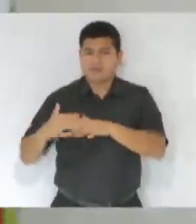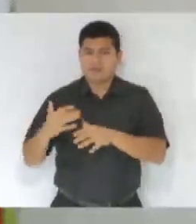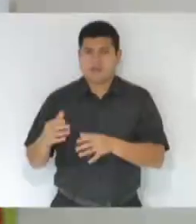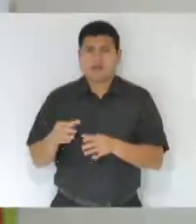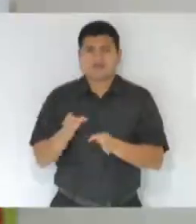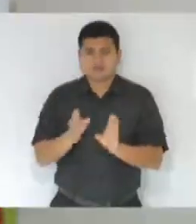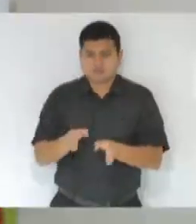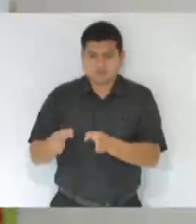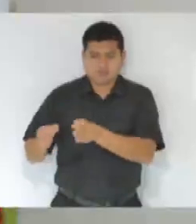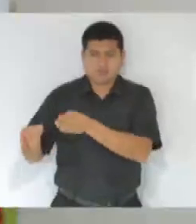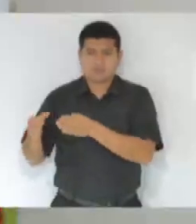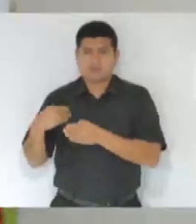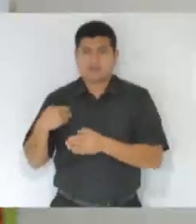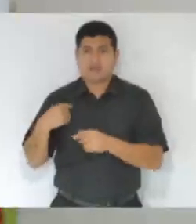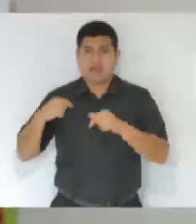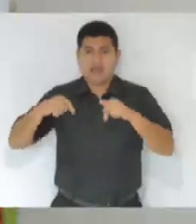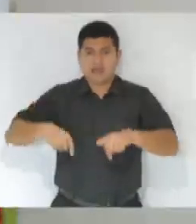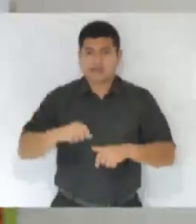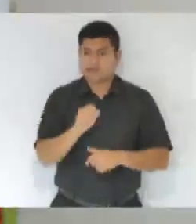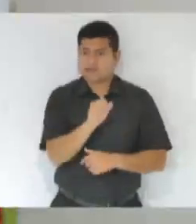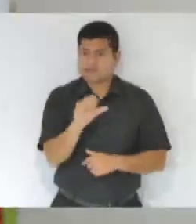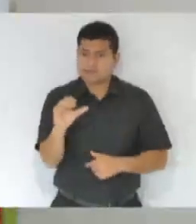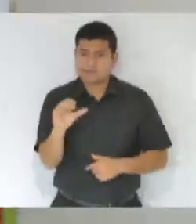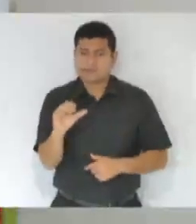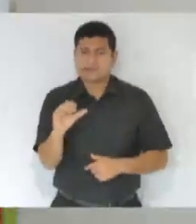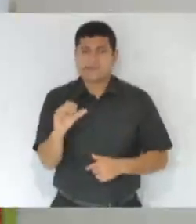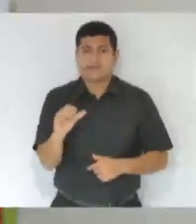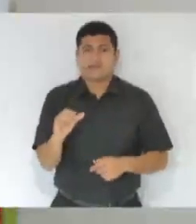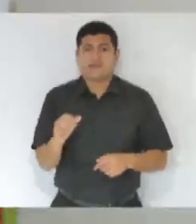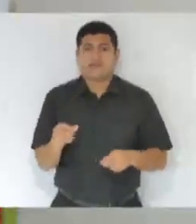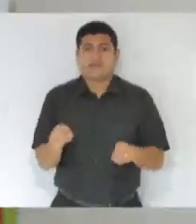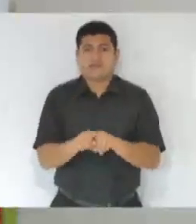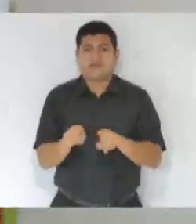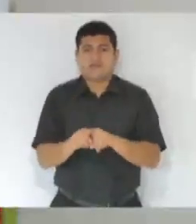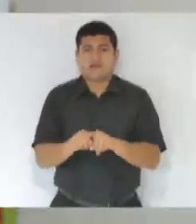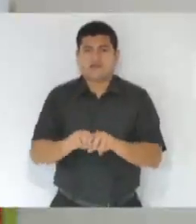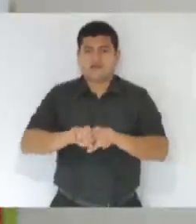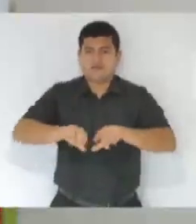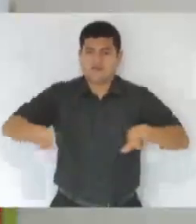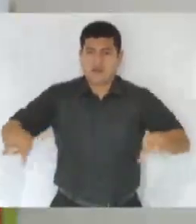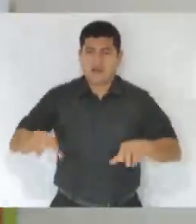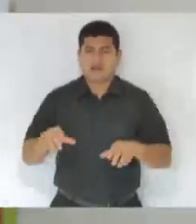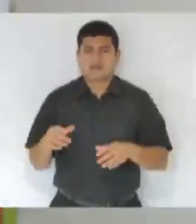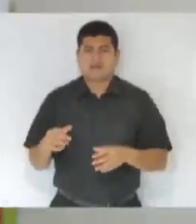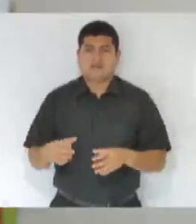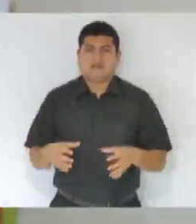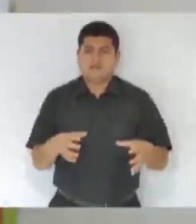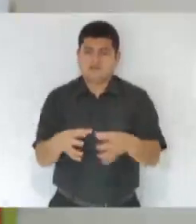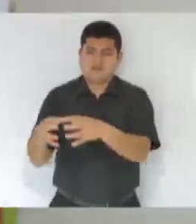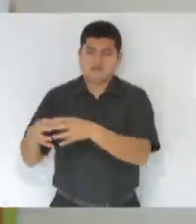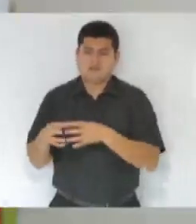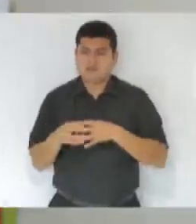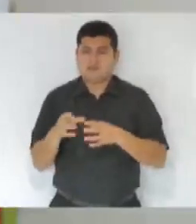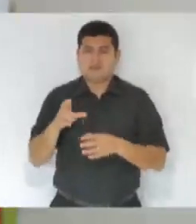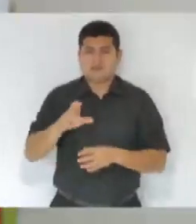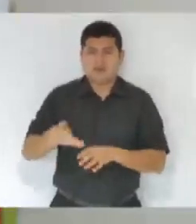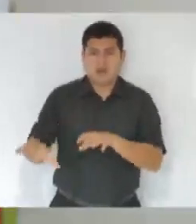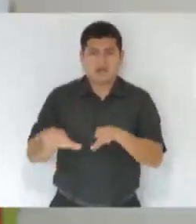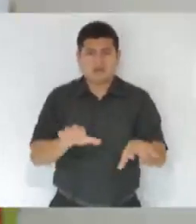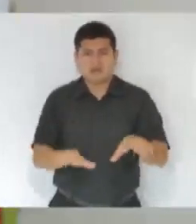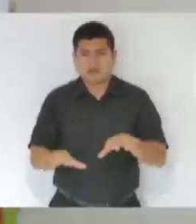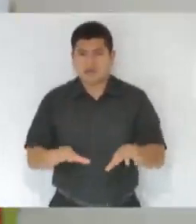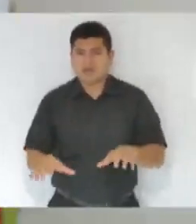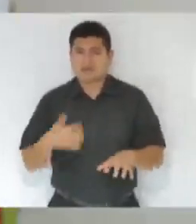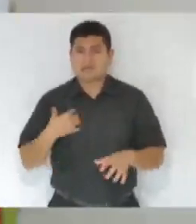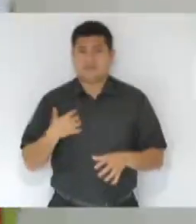organizado em Santa Catarina e em seus vários comitês regionais e que vem a nós em busca